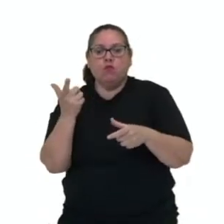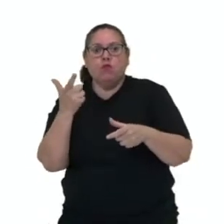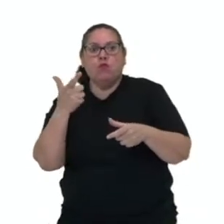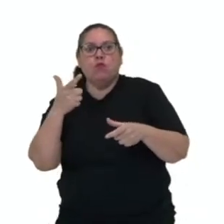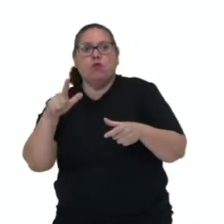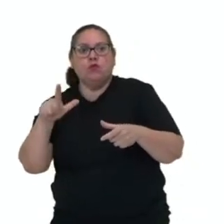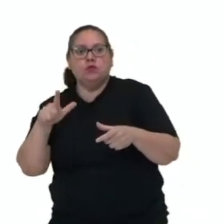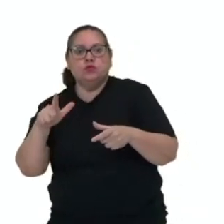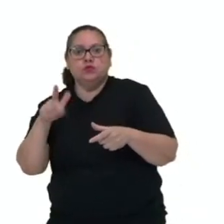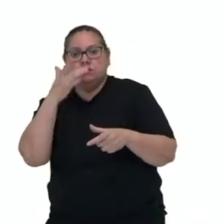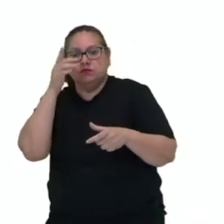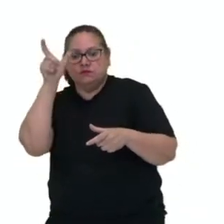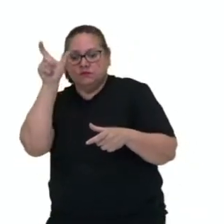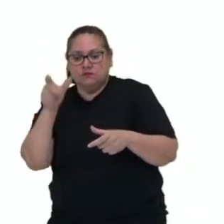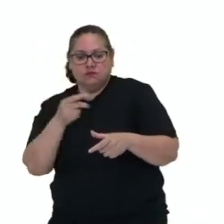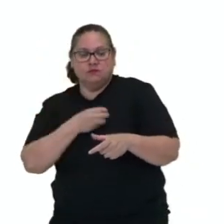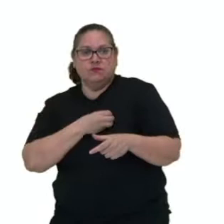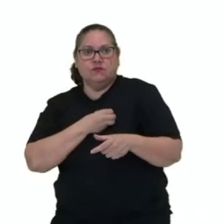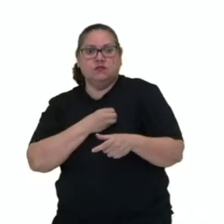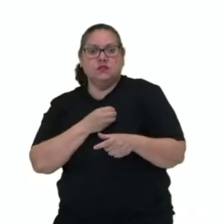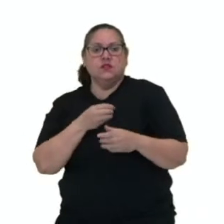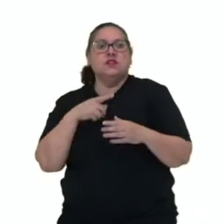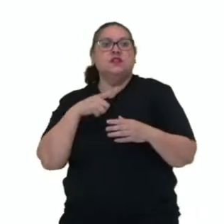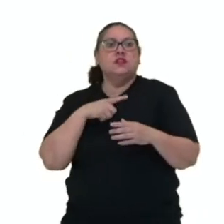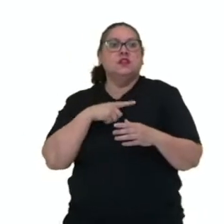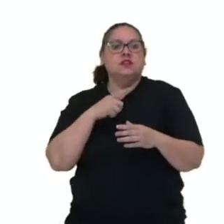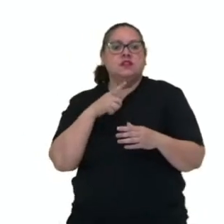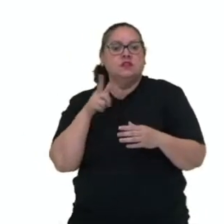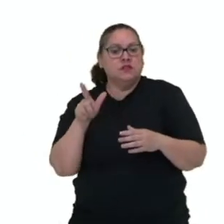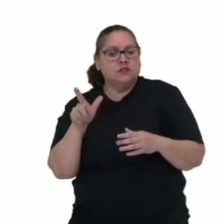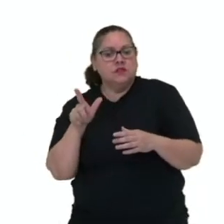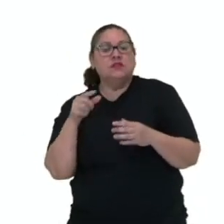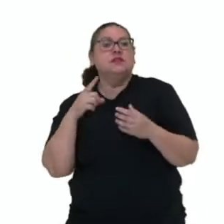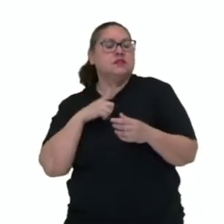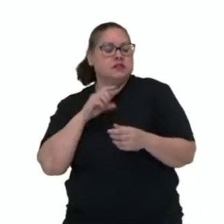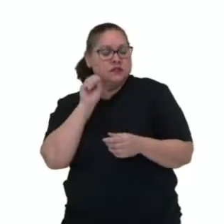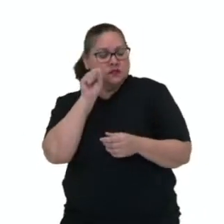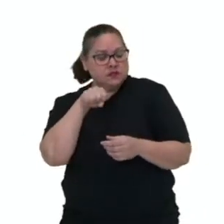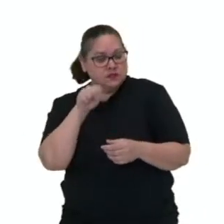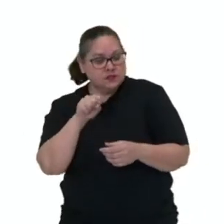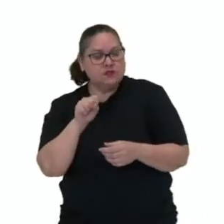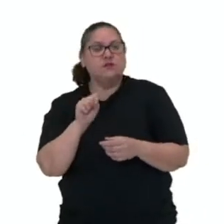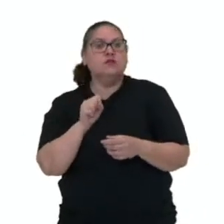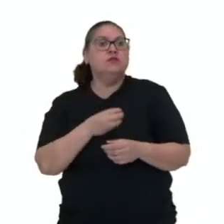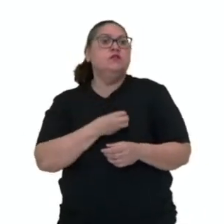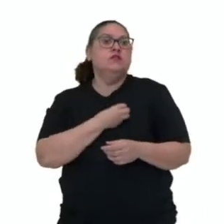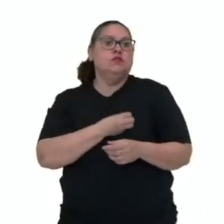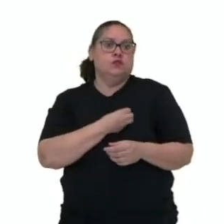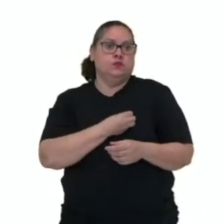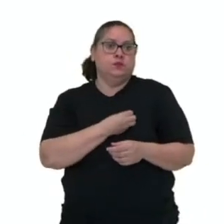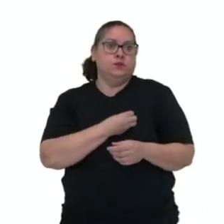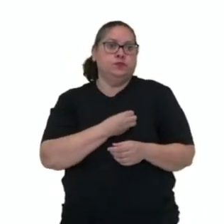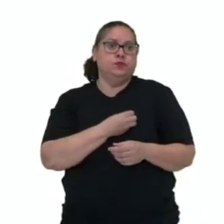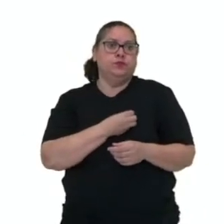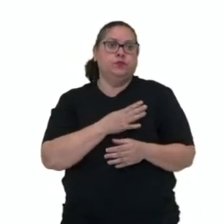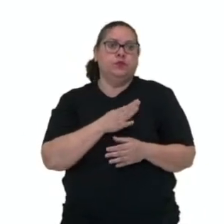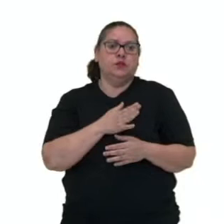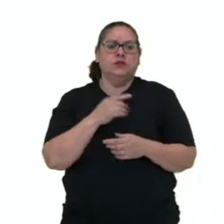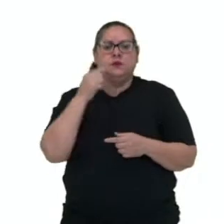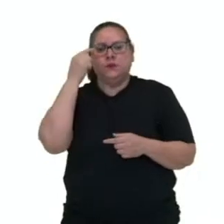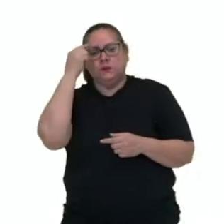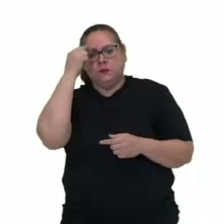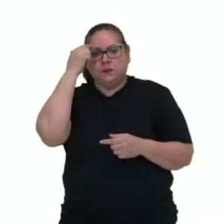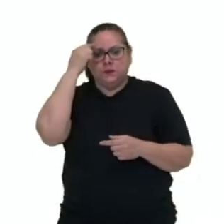vivos, há uma corrente que diz que eles poderiam ser considerados seres vivos. Há uma